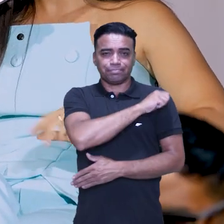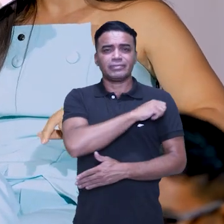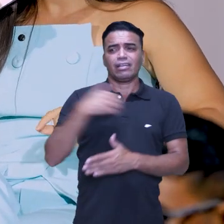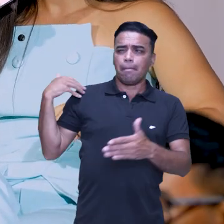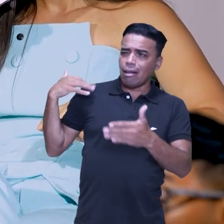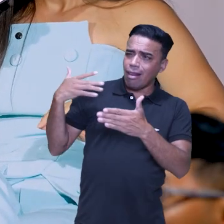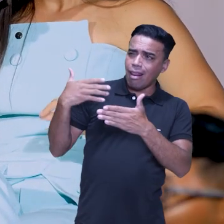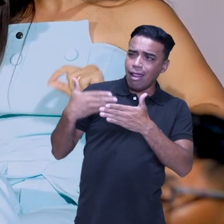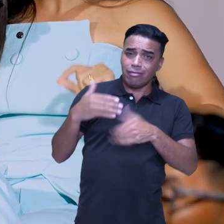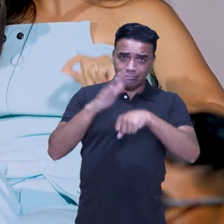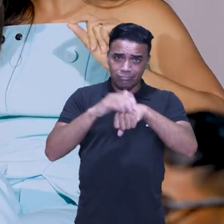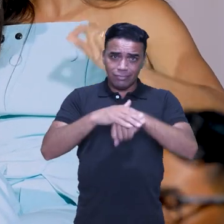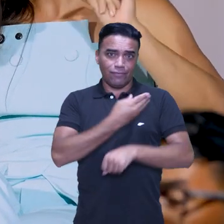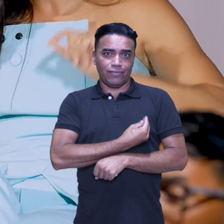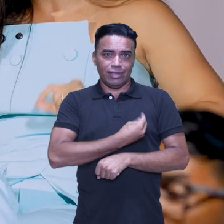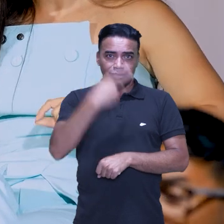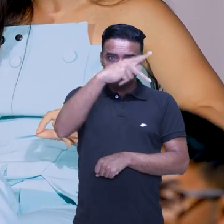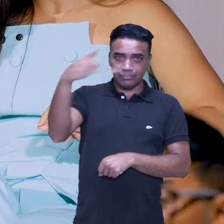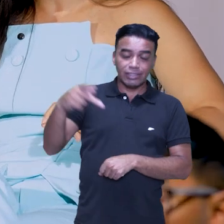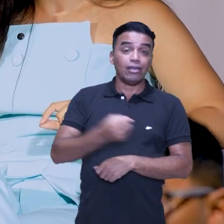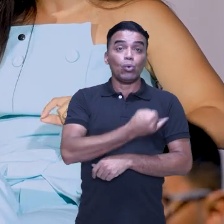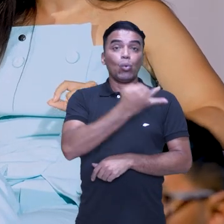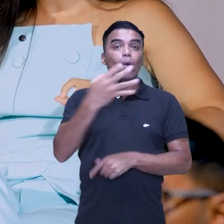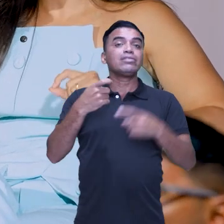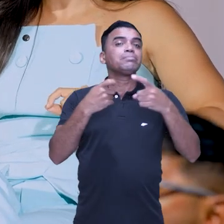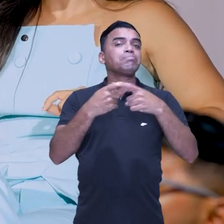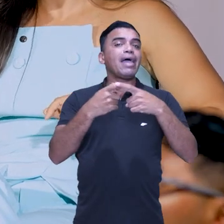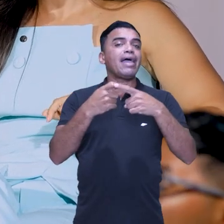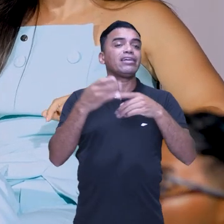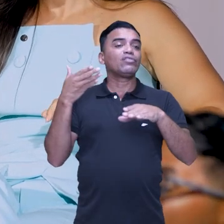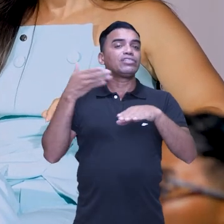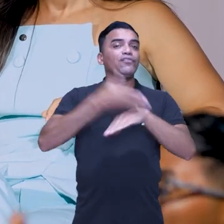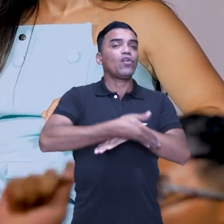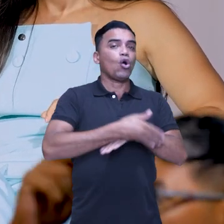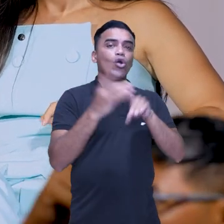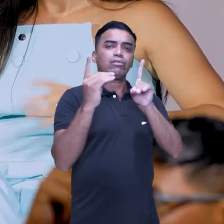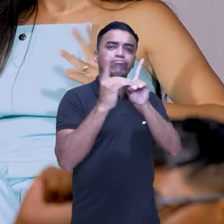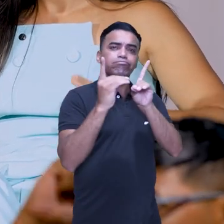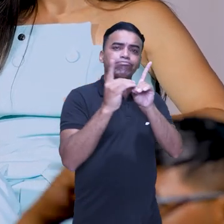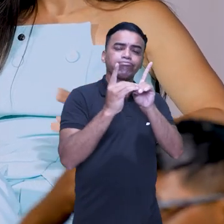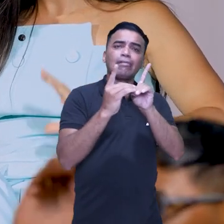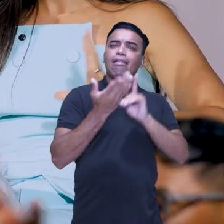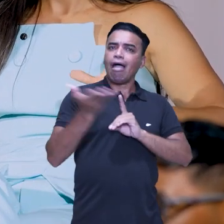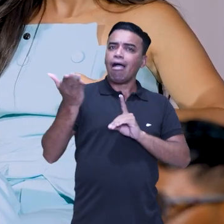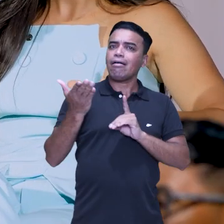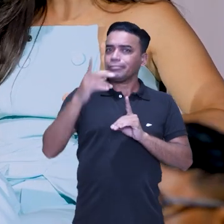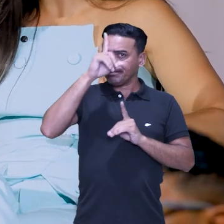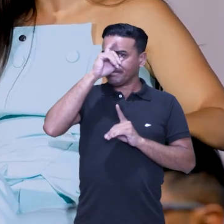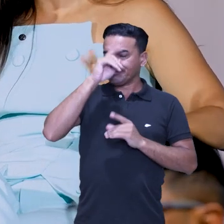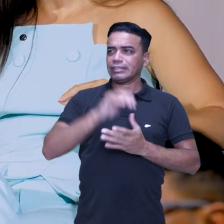vida de vocês, com quantos médicos negros vocês já se consultaram? E aí eles